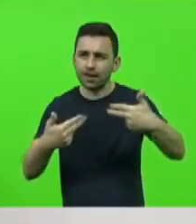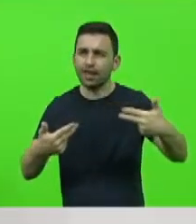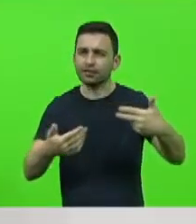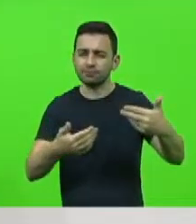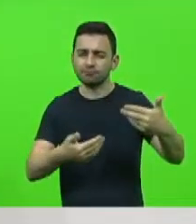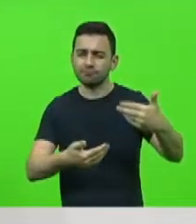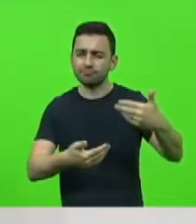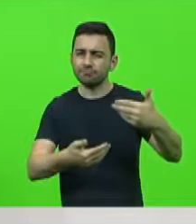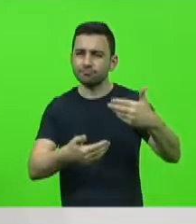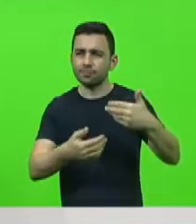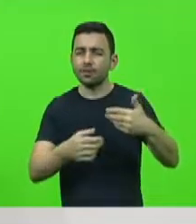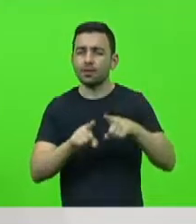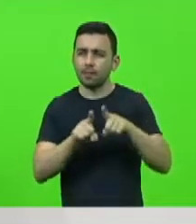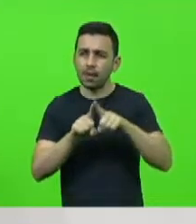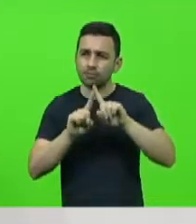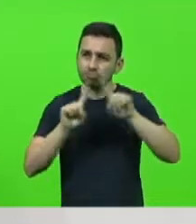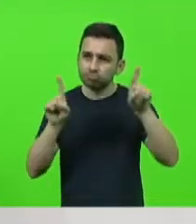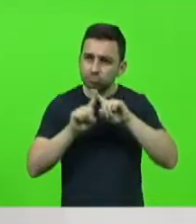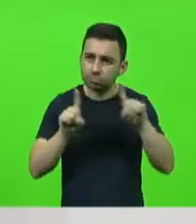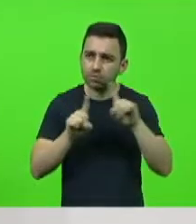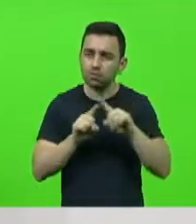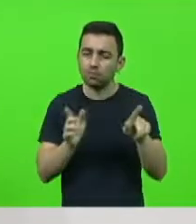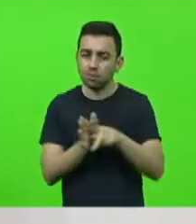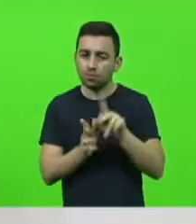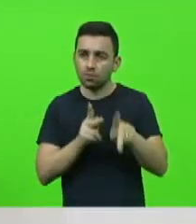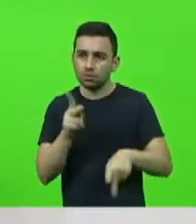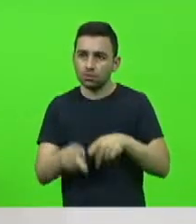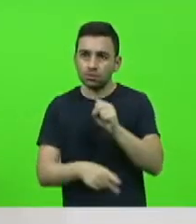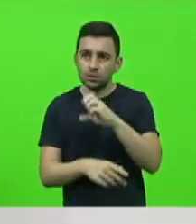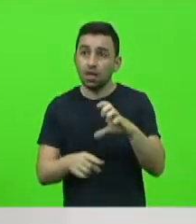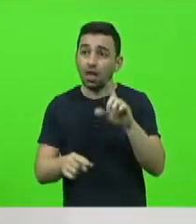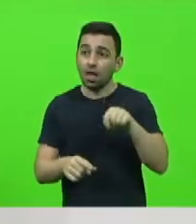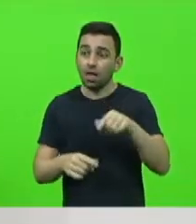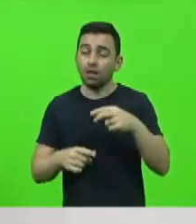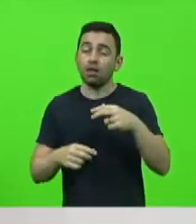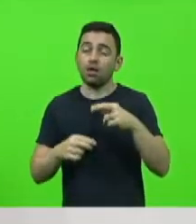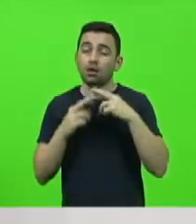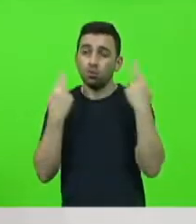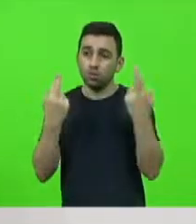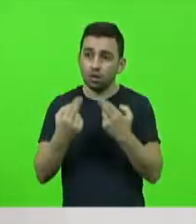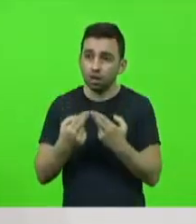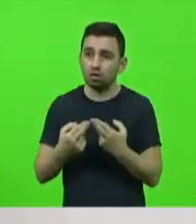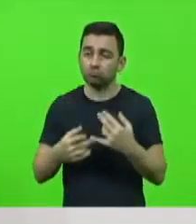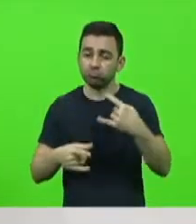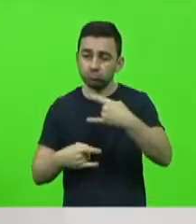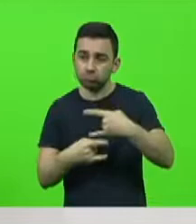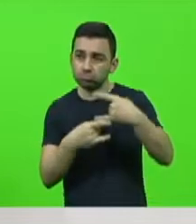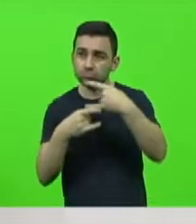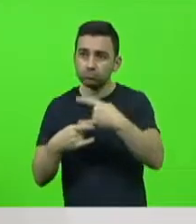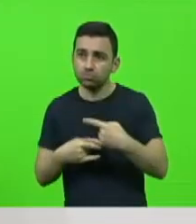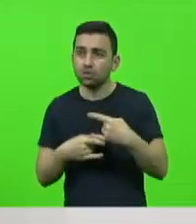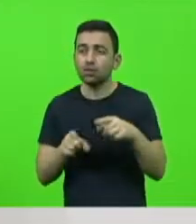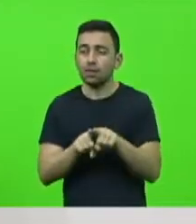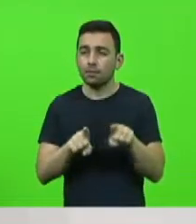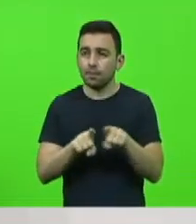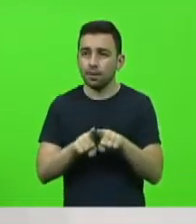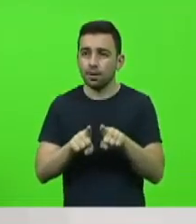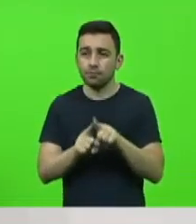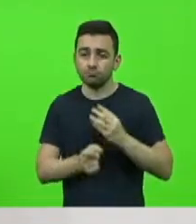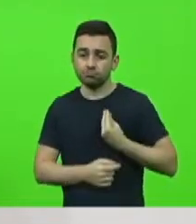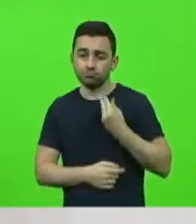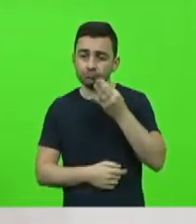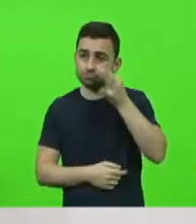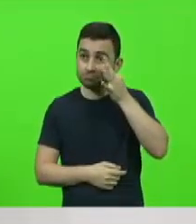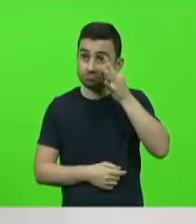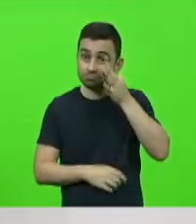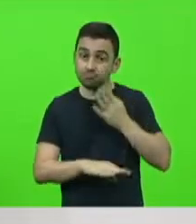e críticas dos catarinenses através de muitas reuniões virtuais, pelas redes sociais e presencialmente, fazendo visitas às